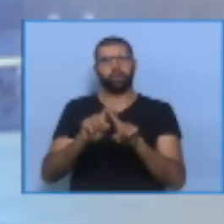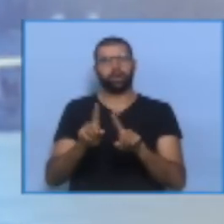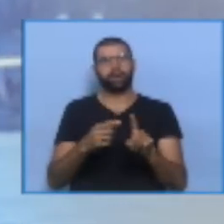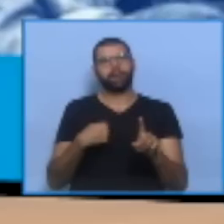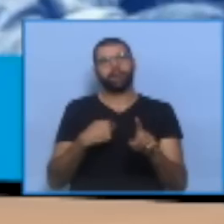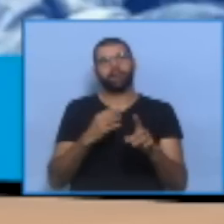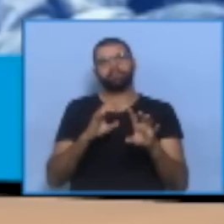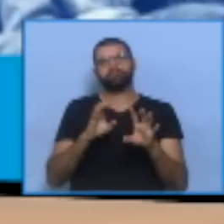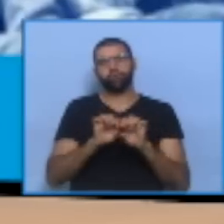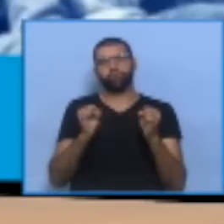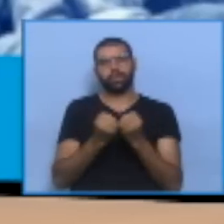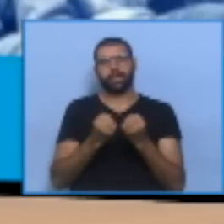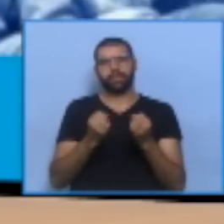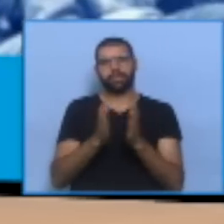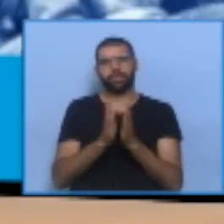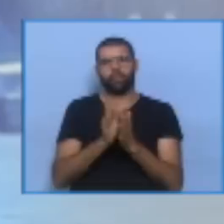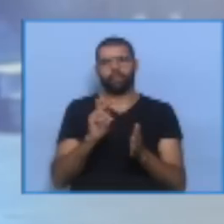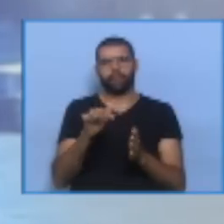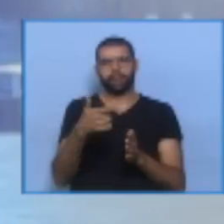Vicente de Paulo. O que é que vai estar em causa